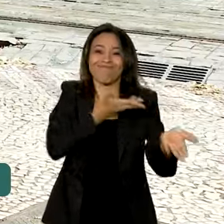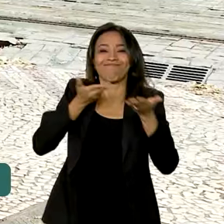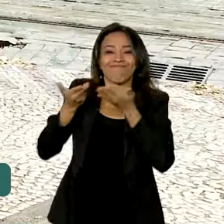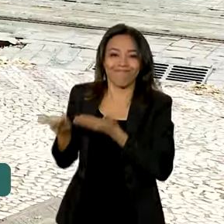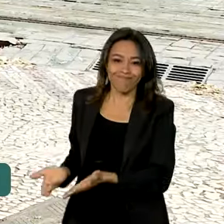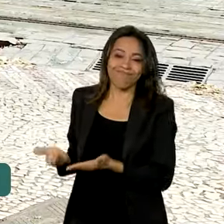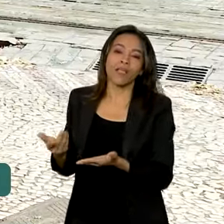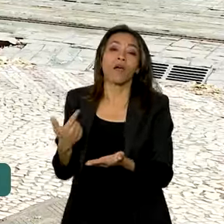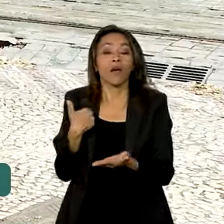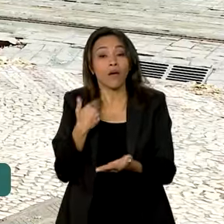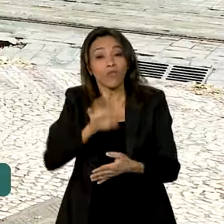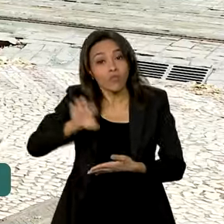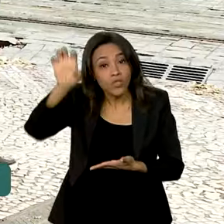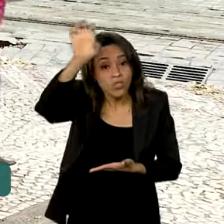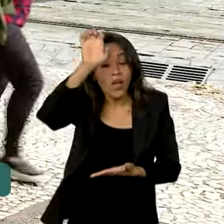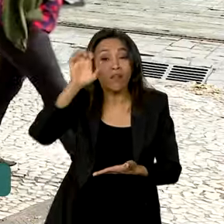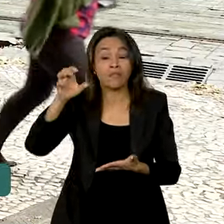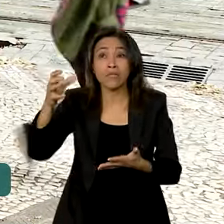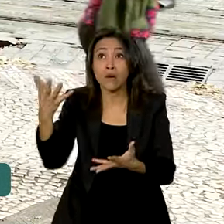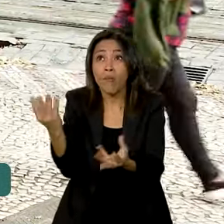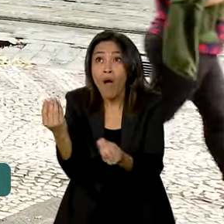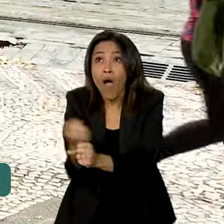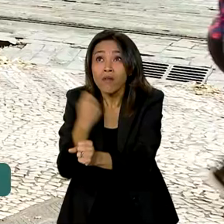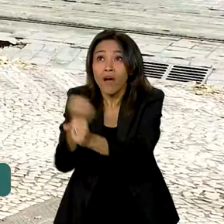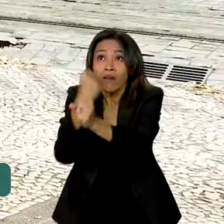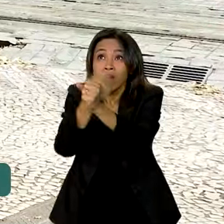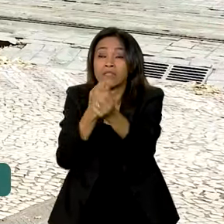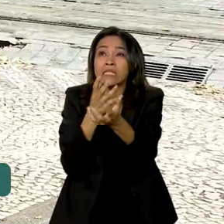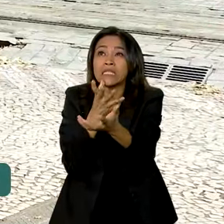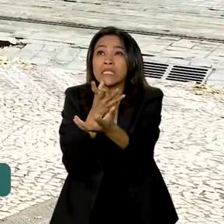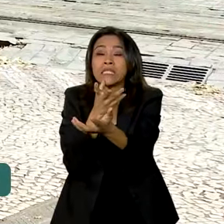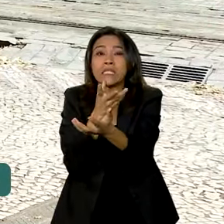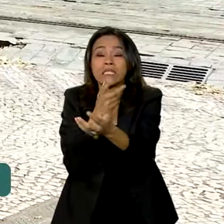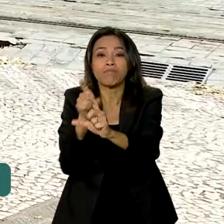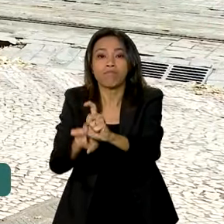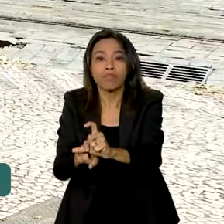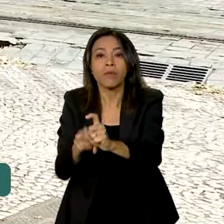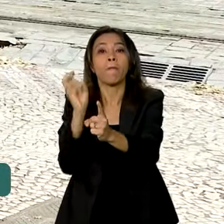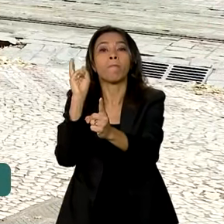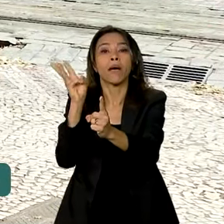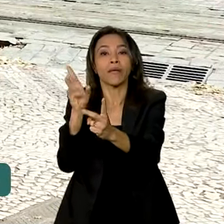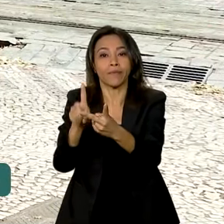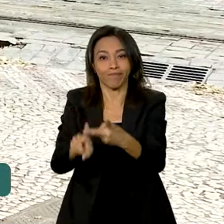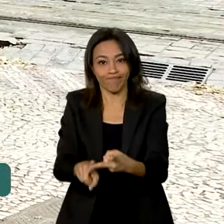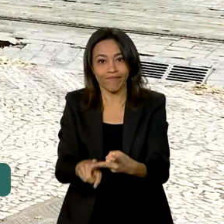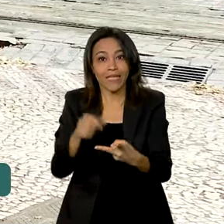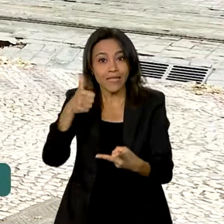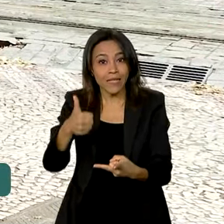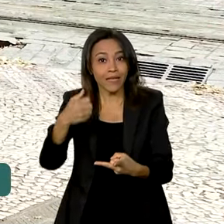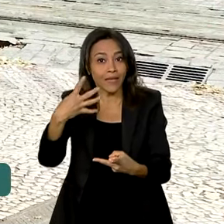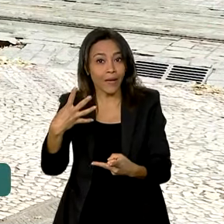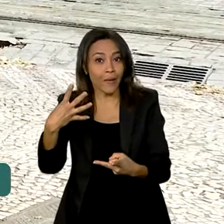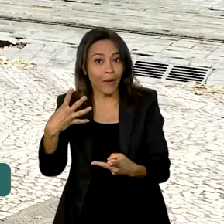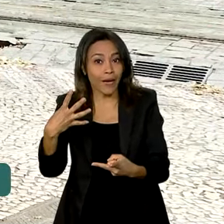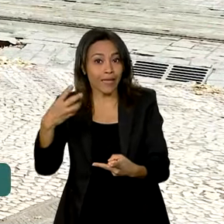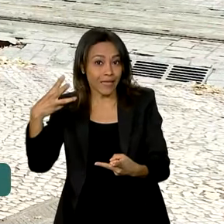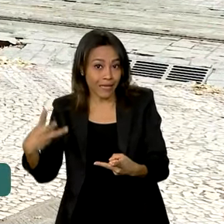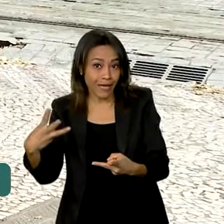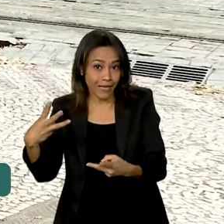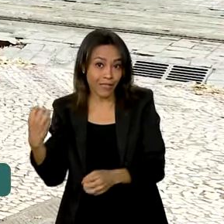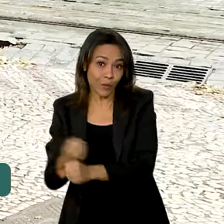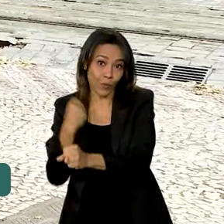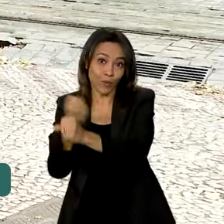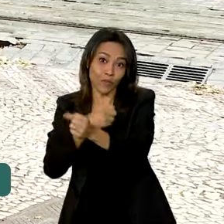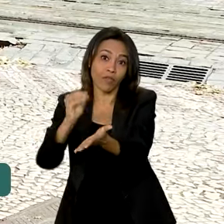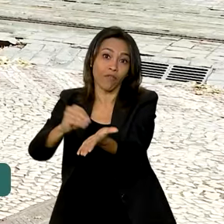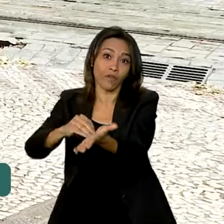de documentação, com a maior quantidade de obras com documentação pendente, são o Maranhão, 143 obras com